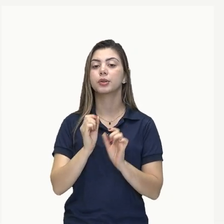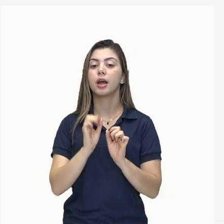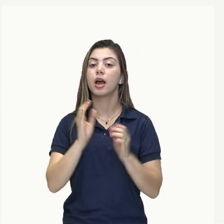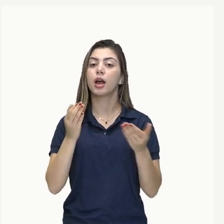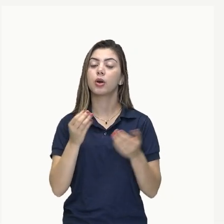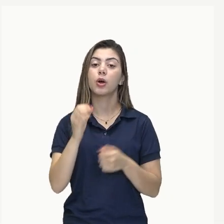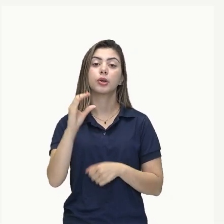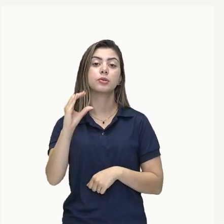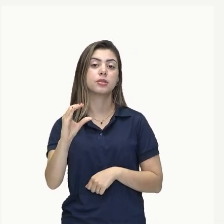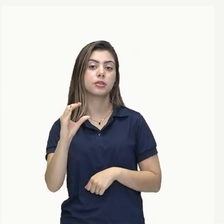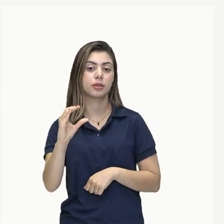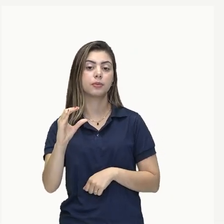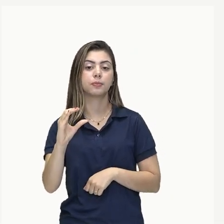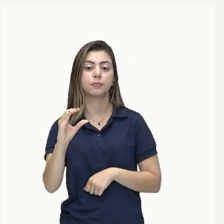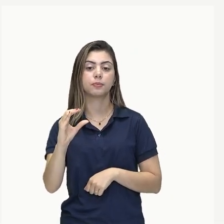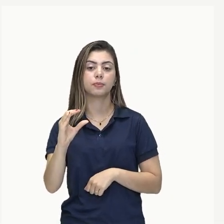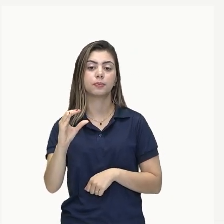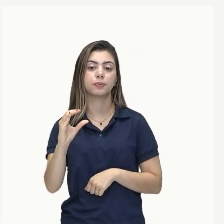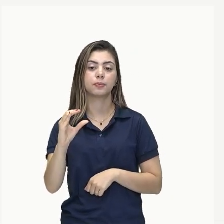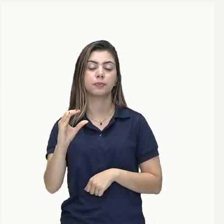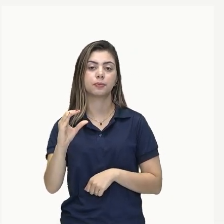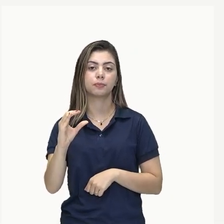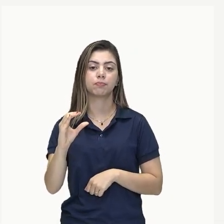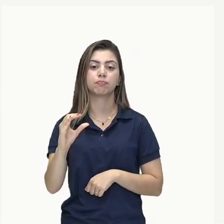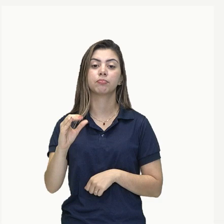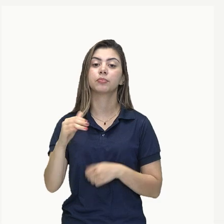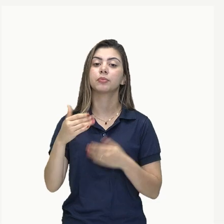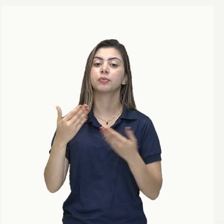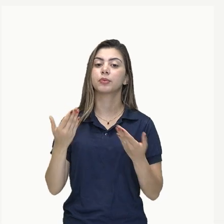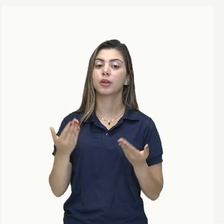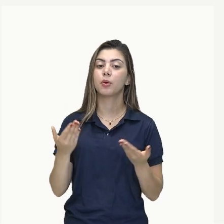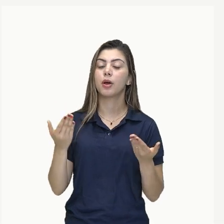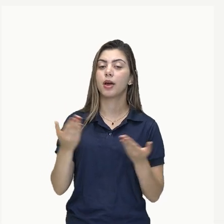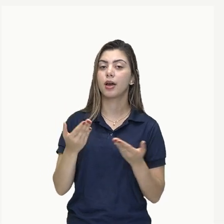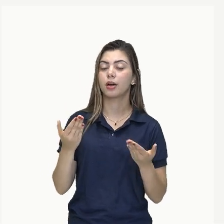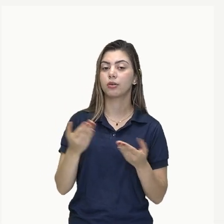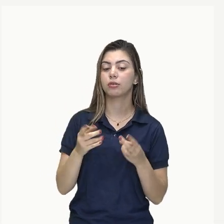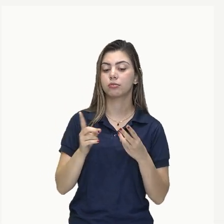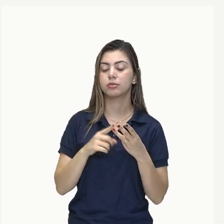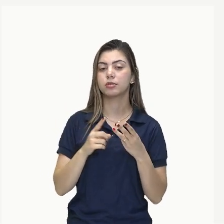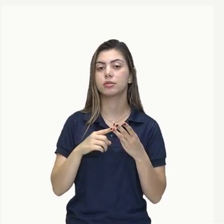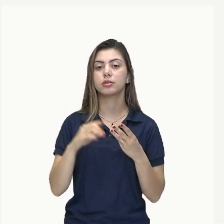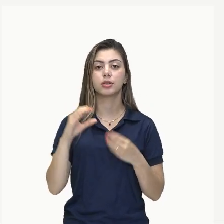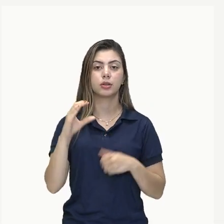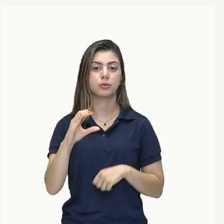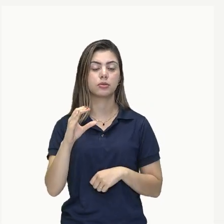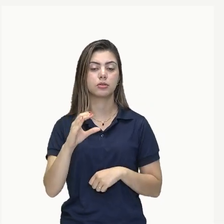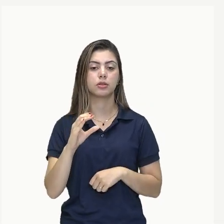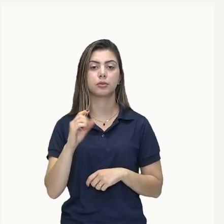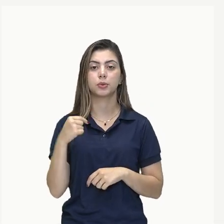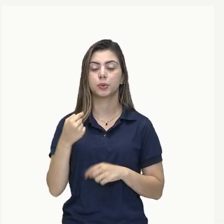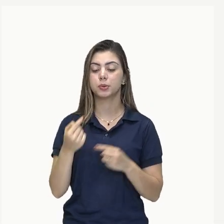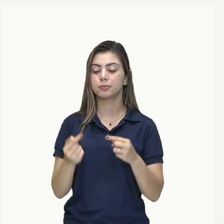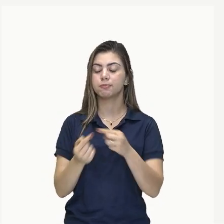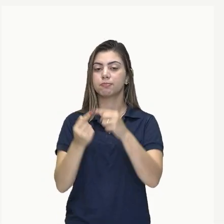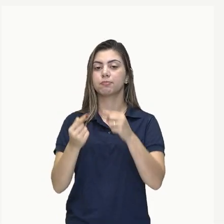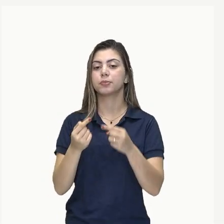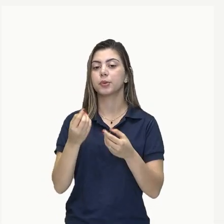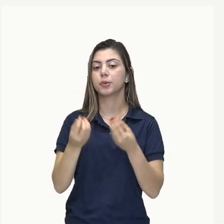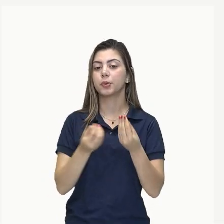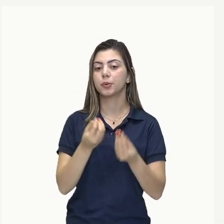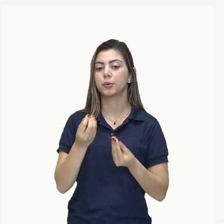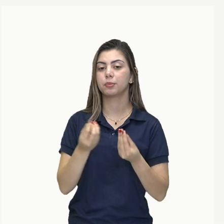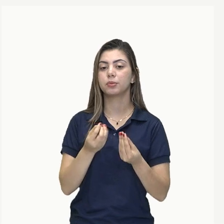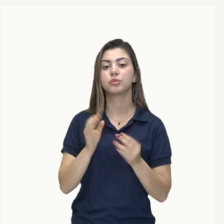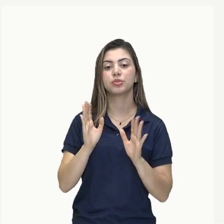C? O ponto C é o próximo par ordenado que nós vamos escrever. O ponto C já está